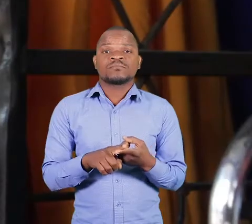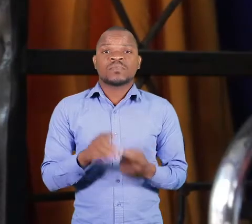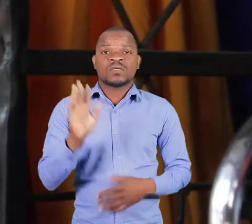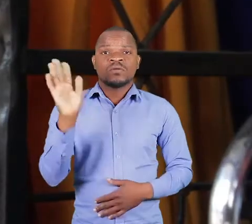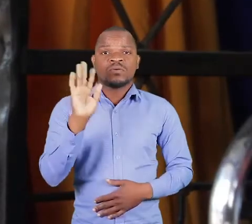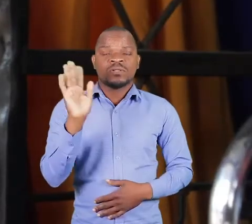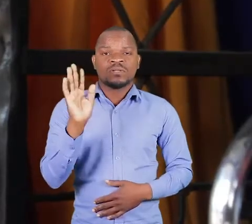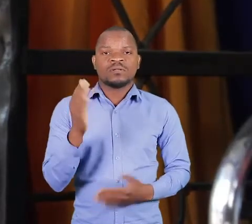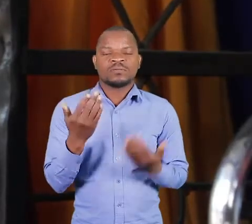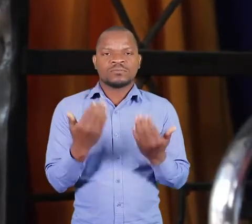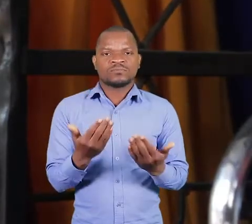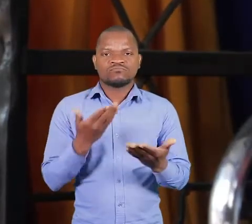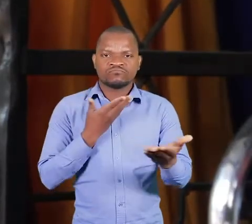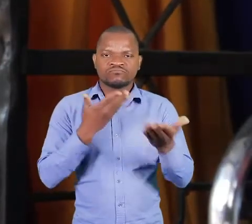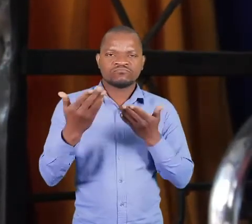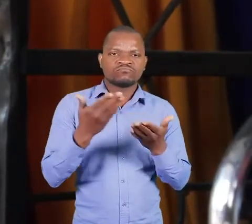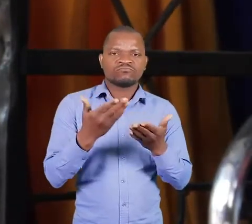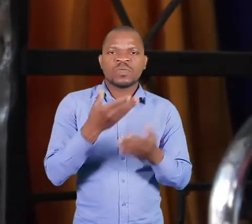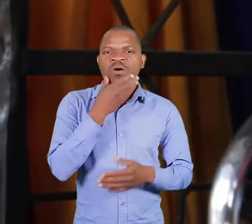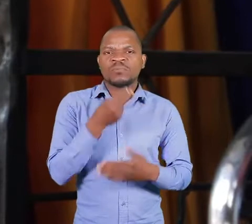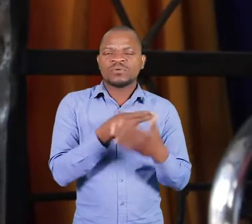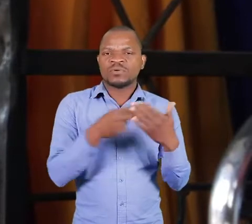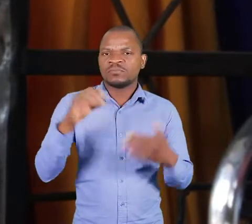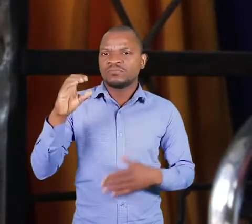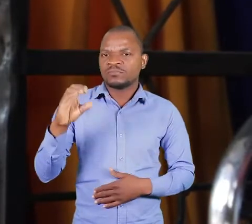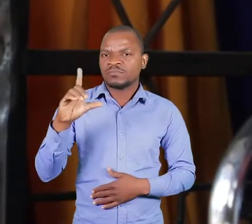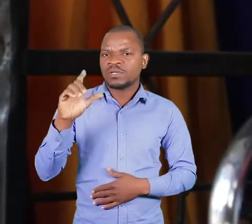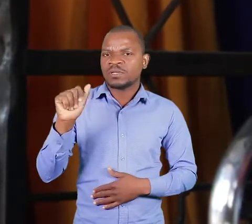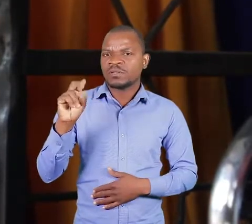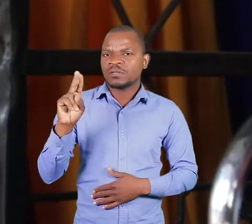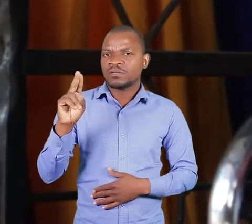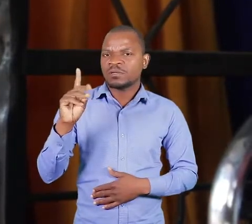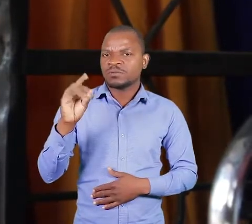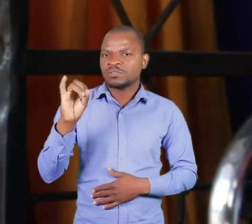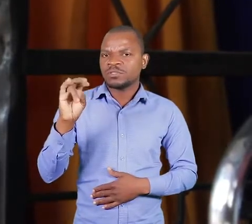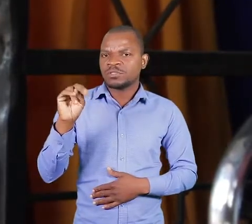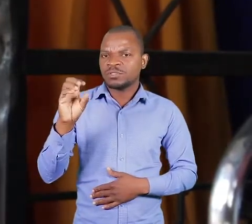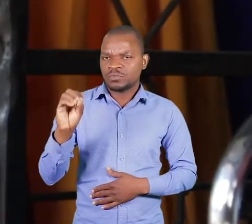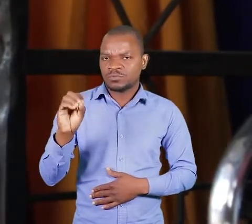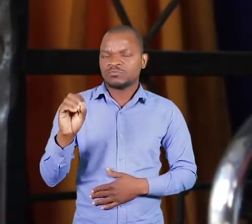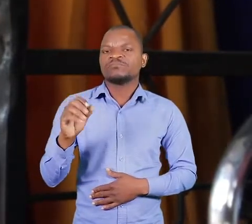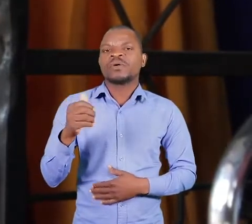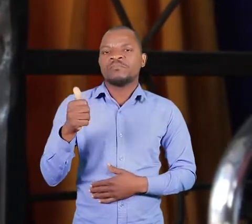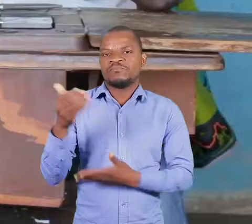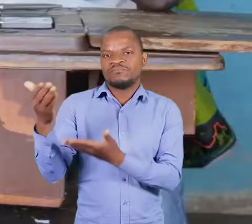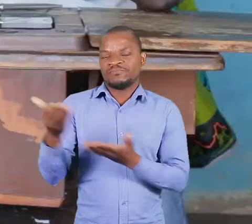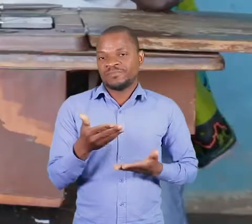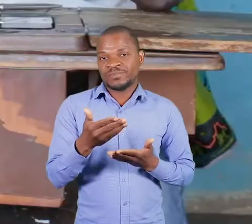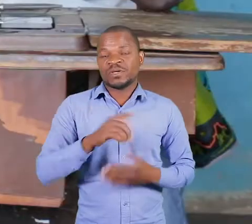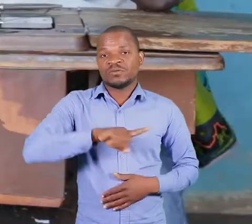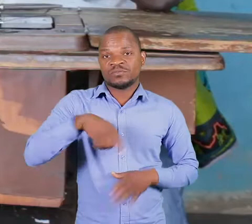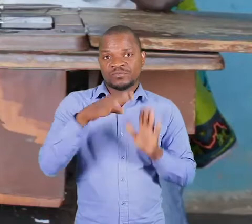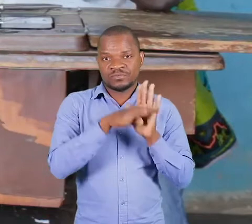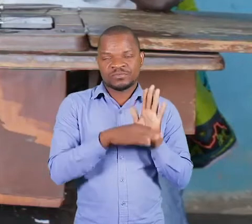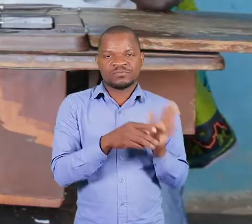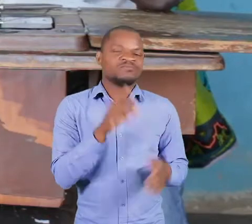Olá, no nosso espaço de conversa de hoje conversamos com o Sr. Claudino Bombe. Olá, Sr. Claudino, seja muito bem-vindo ao nosso programa.